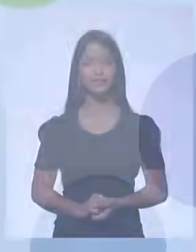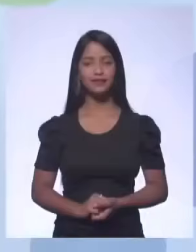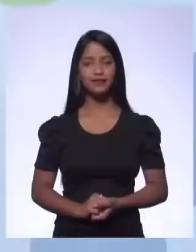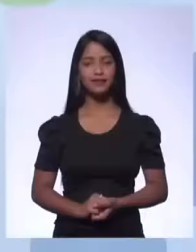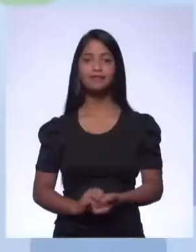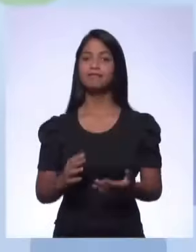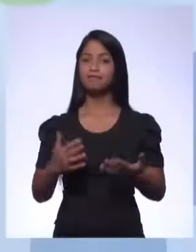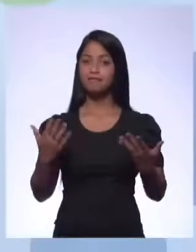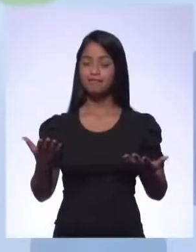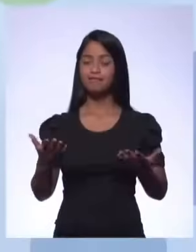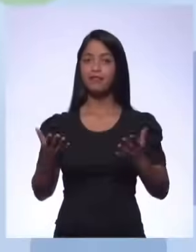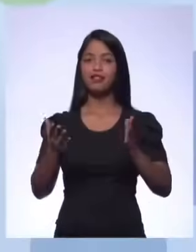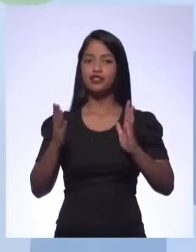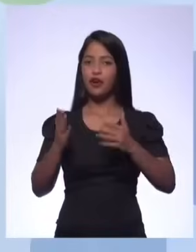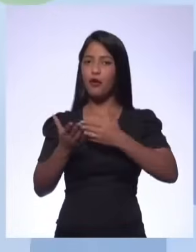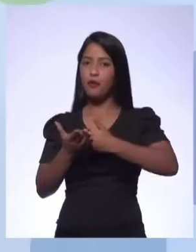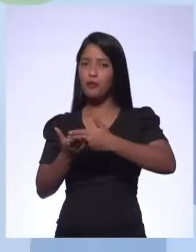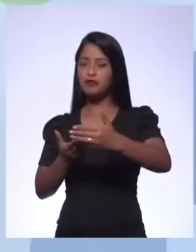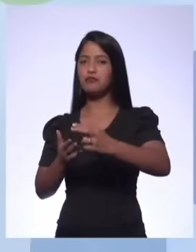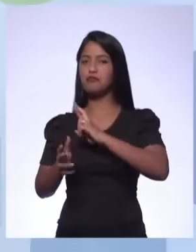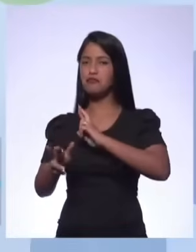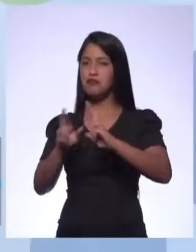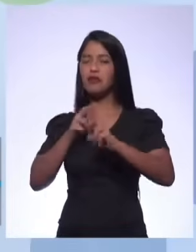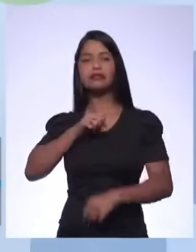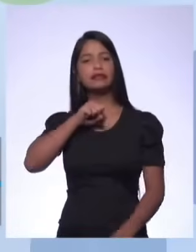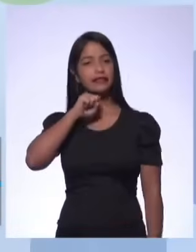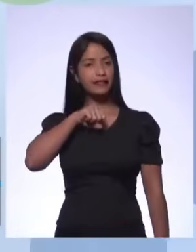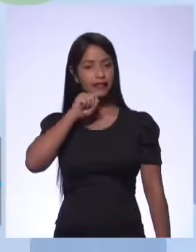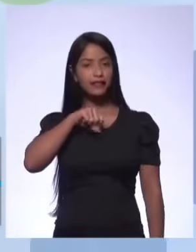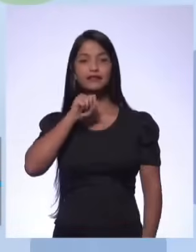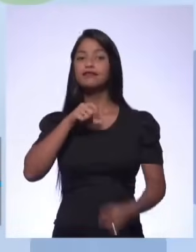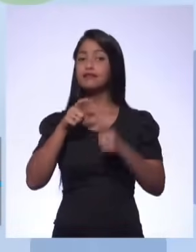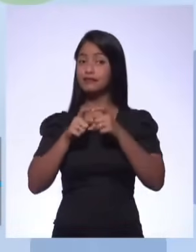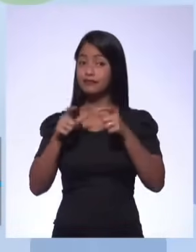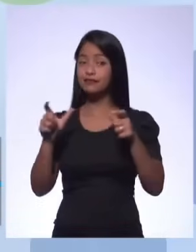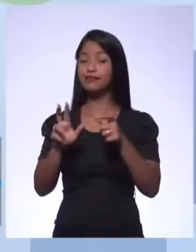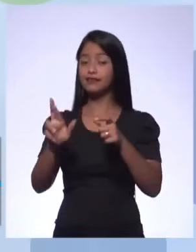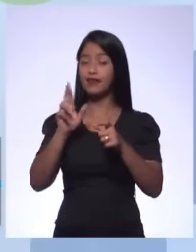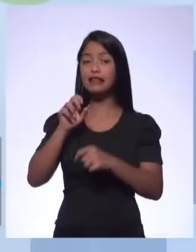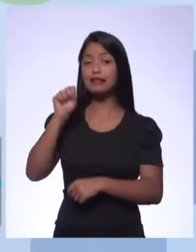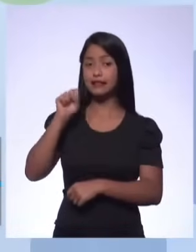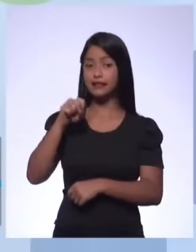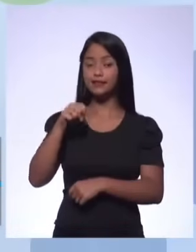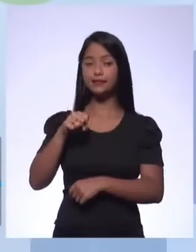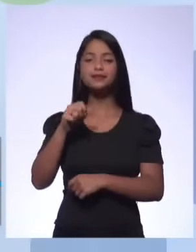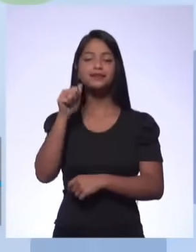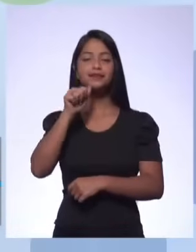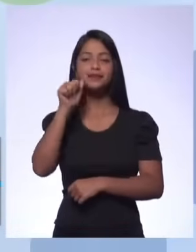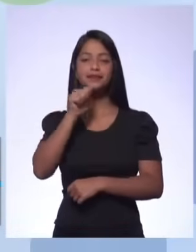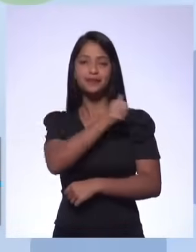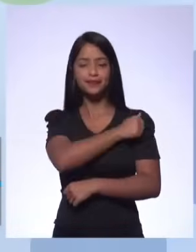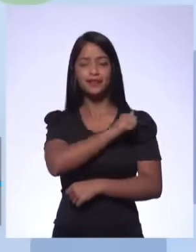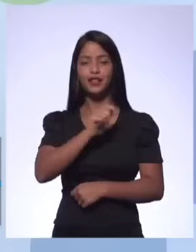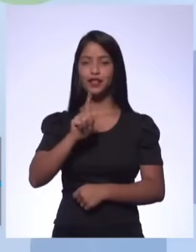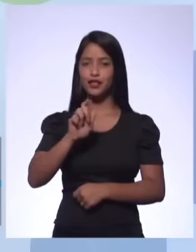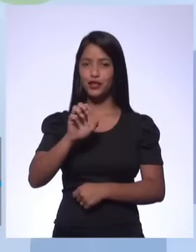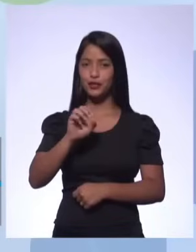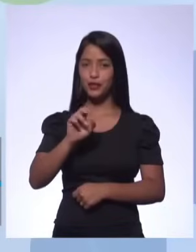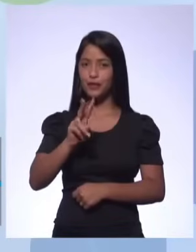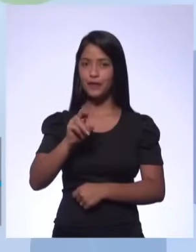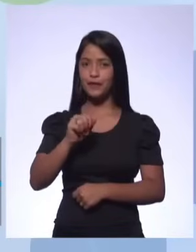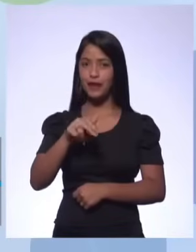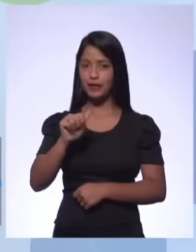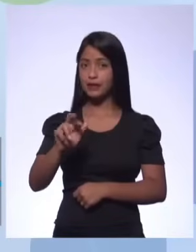Ó, a galera já começou com afirmativo, professor Edjo. Muito Colocaram bem. aqui sim. Vou ler aqui a da Giovana. A Giovana colocou sim,